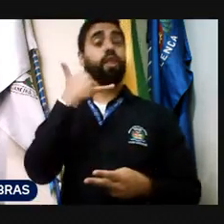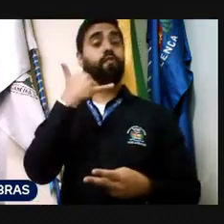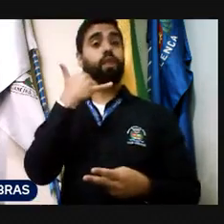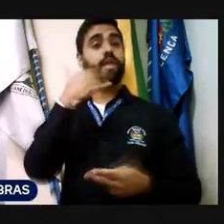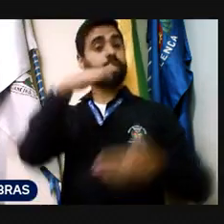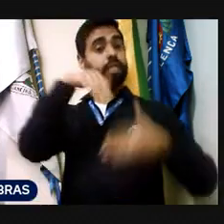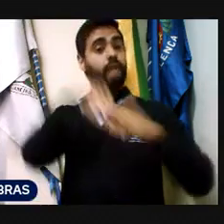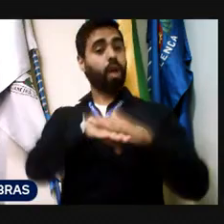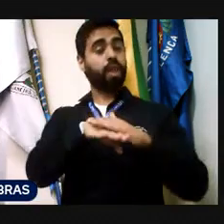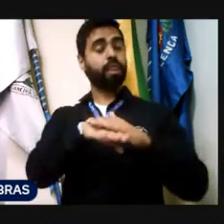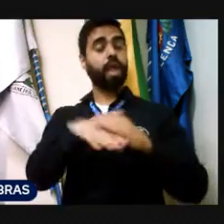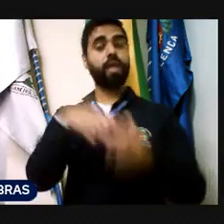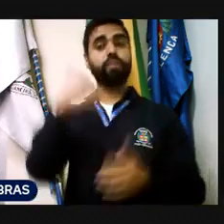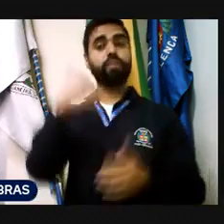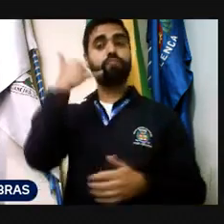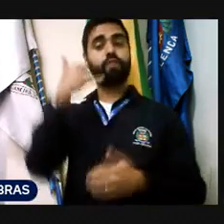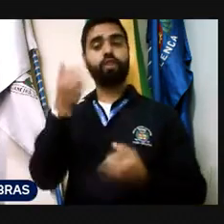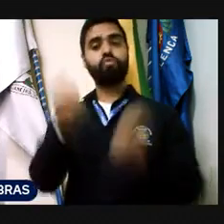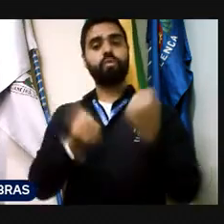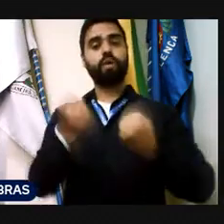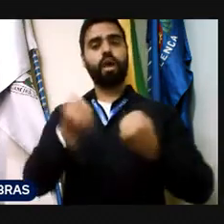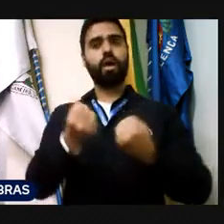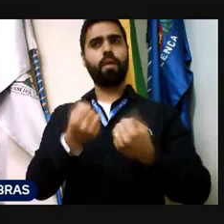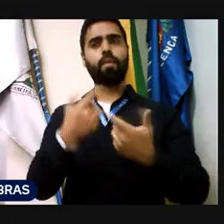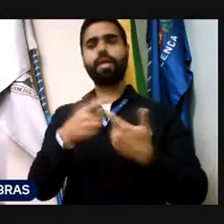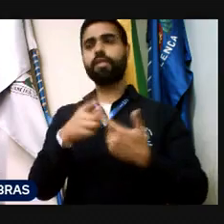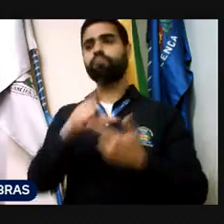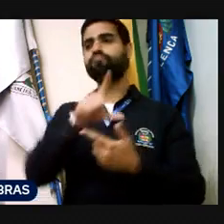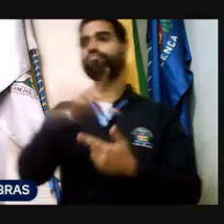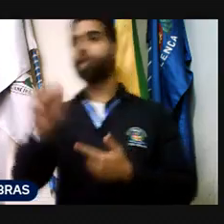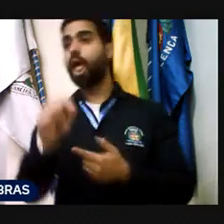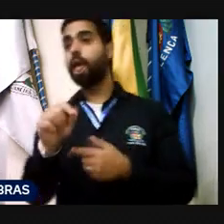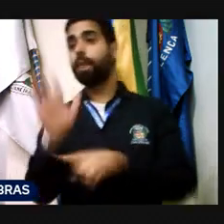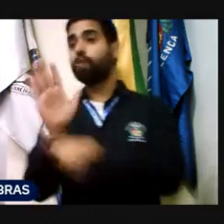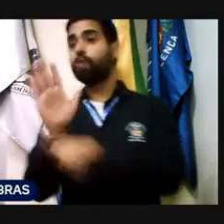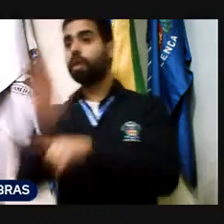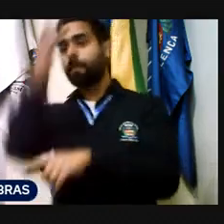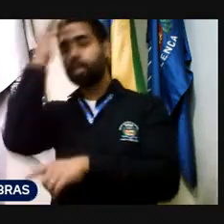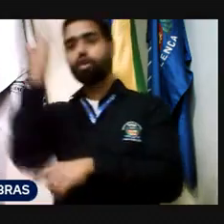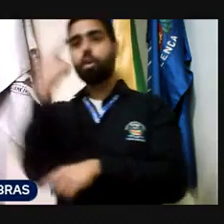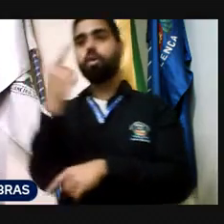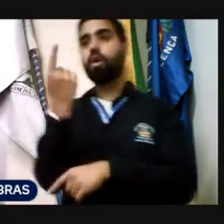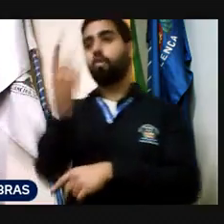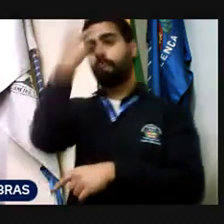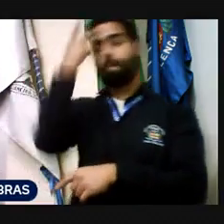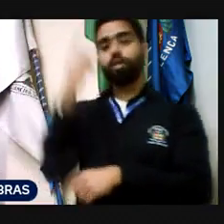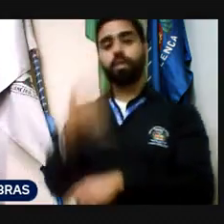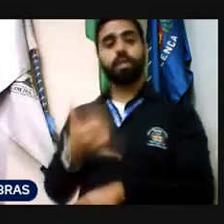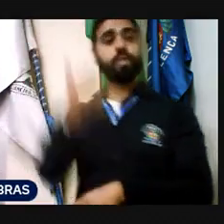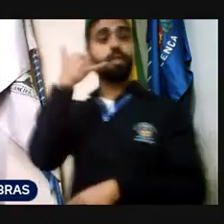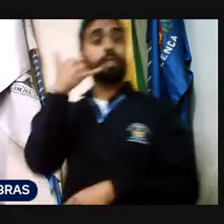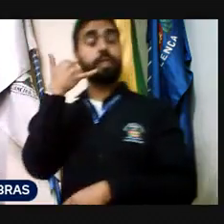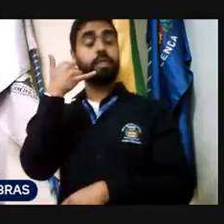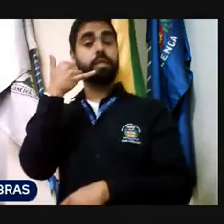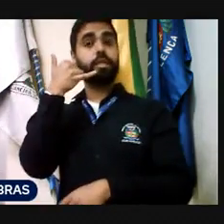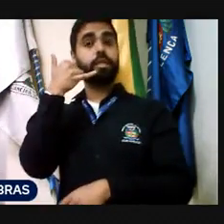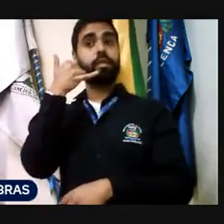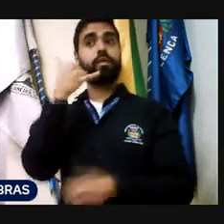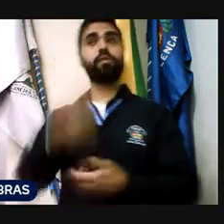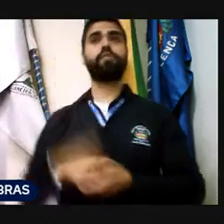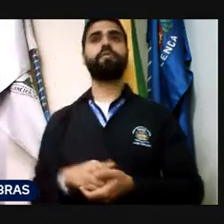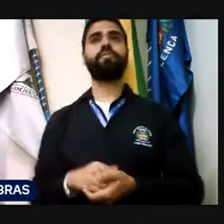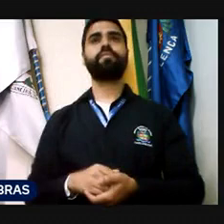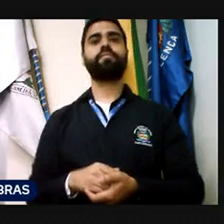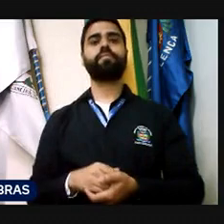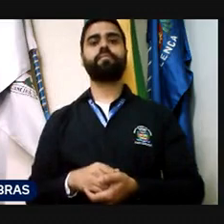eles saem para fazer um atendimento, não tem ninguém que possa receber esse telefone